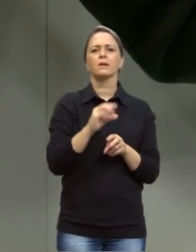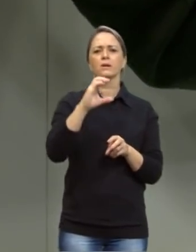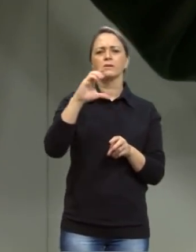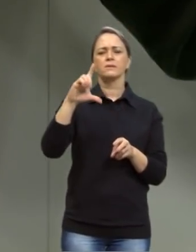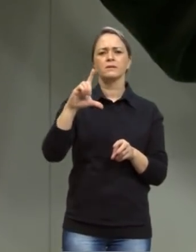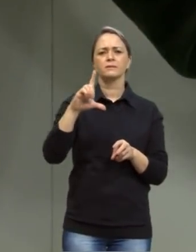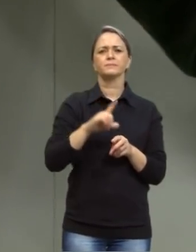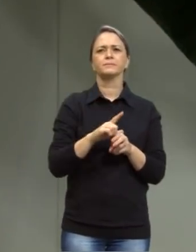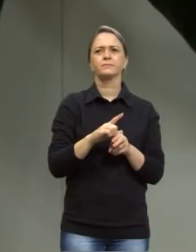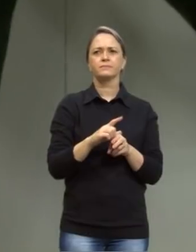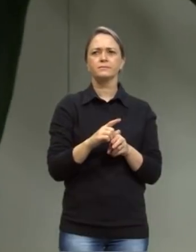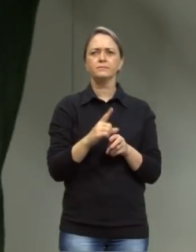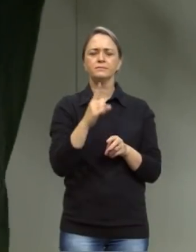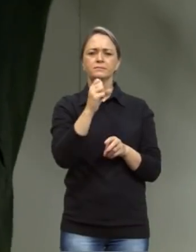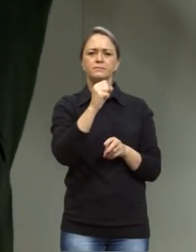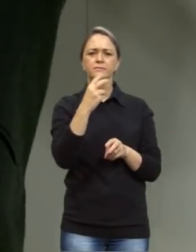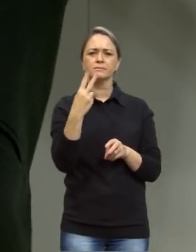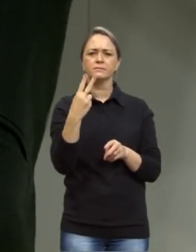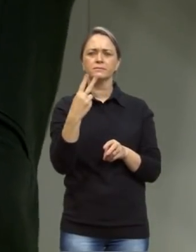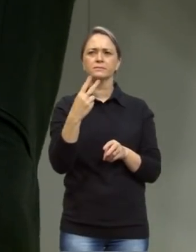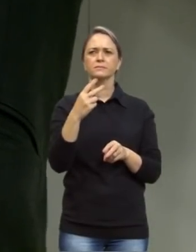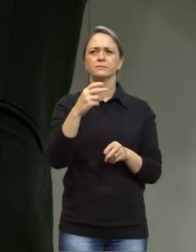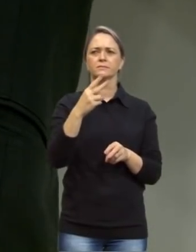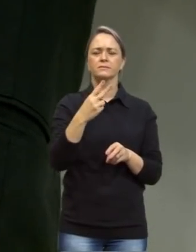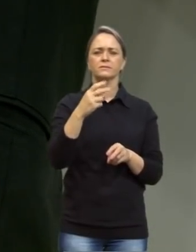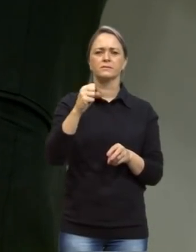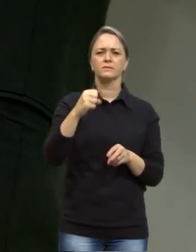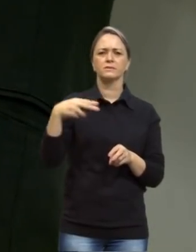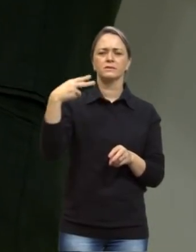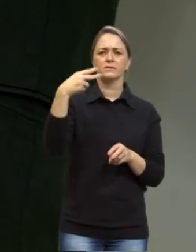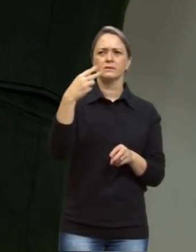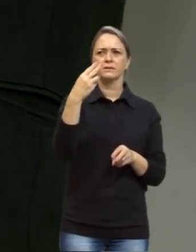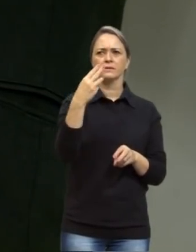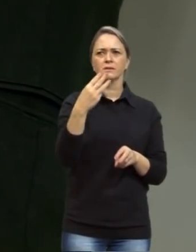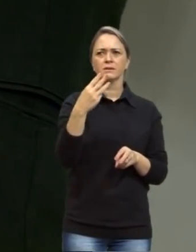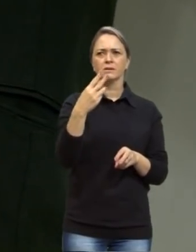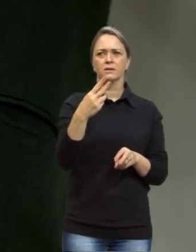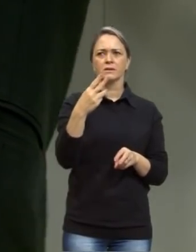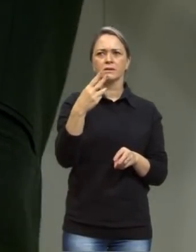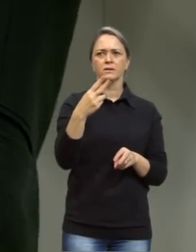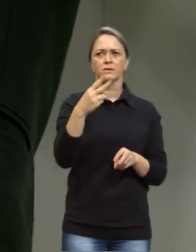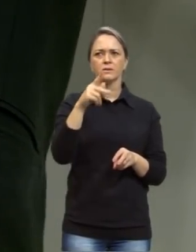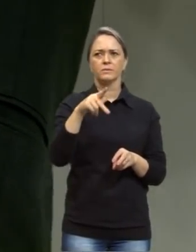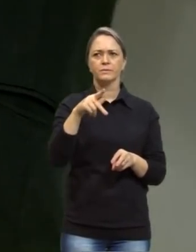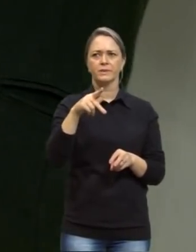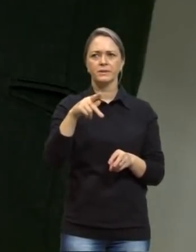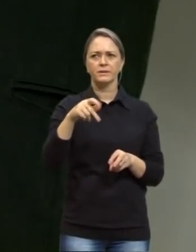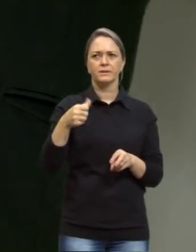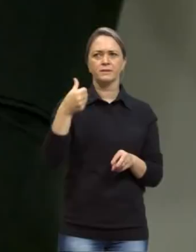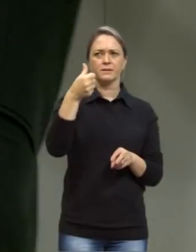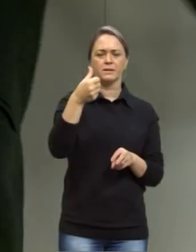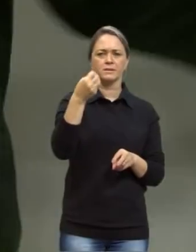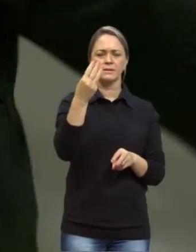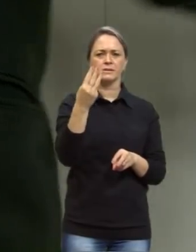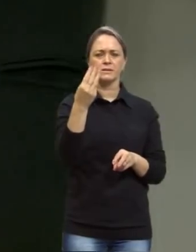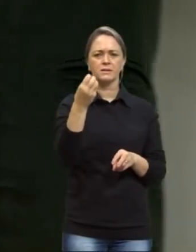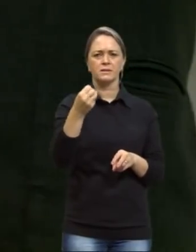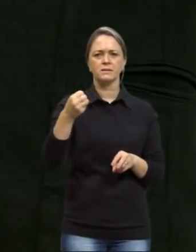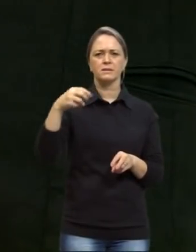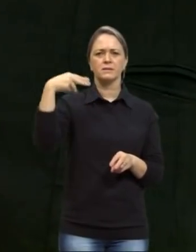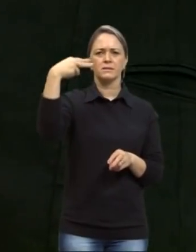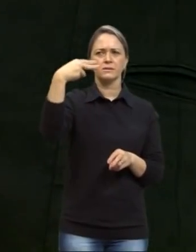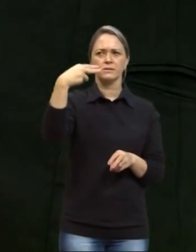2 em sp 6 3s 2 3p cinco olha só